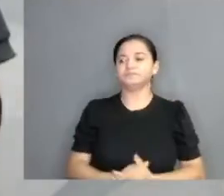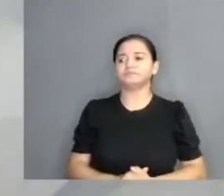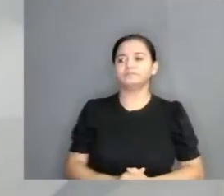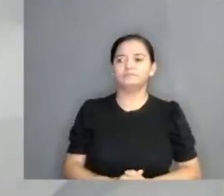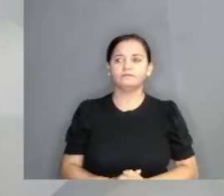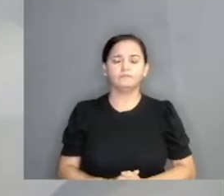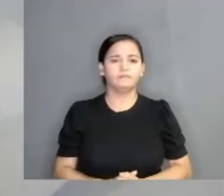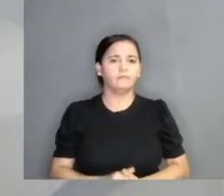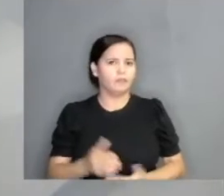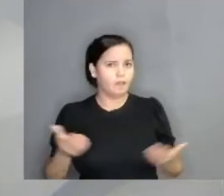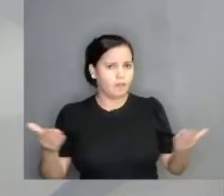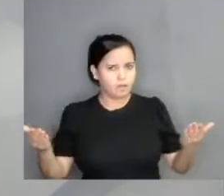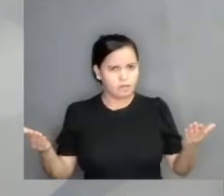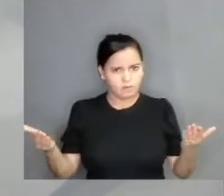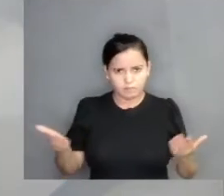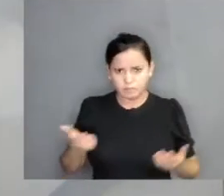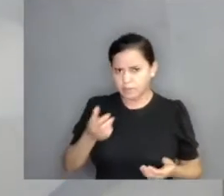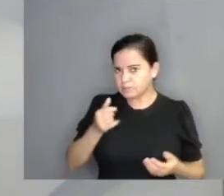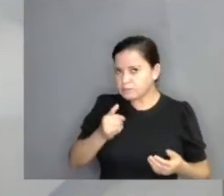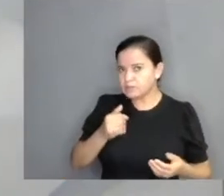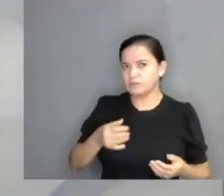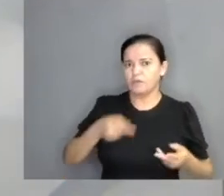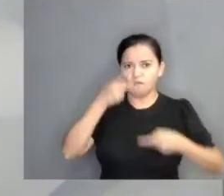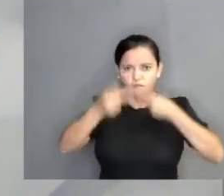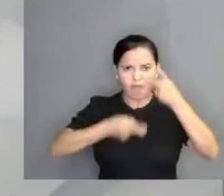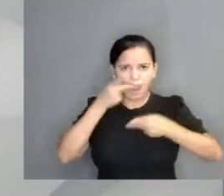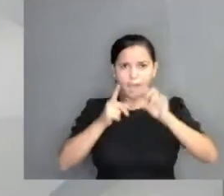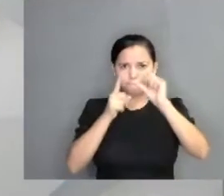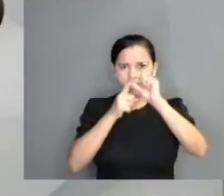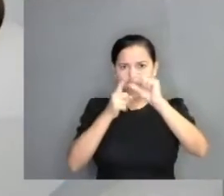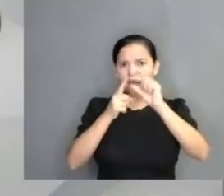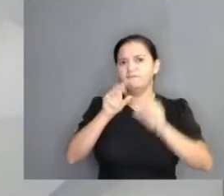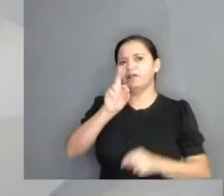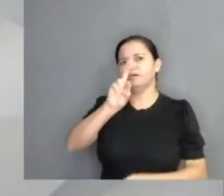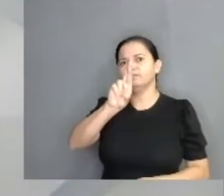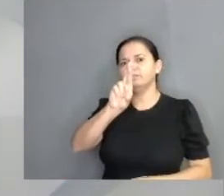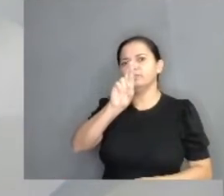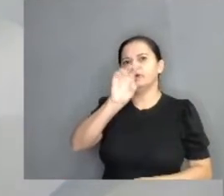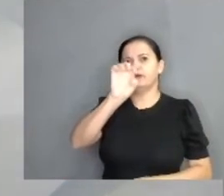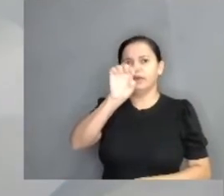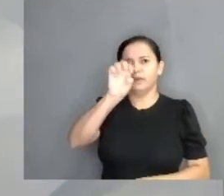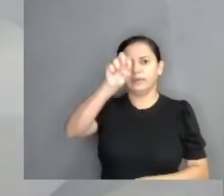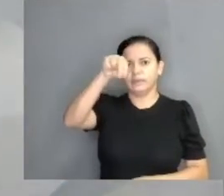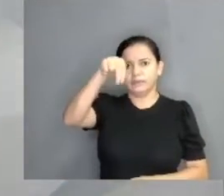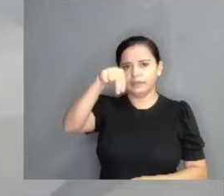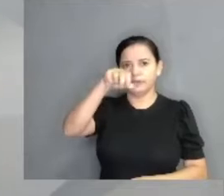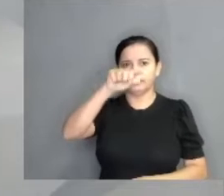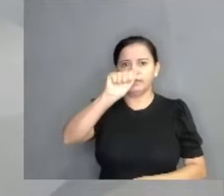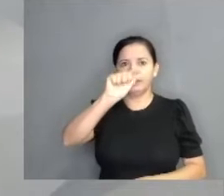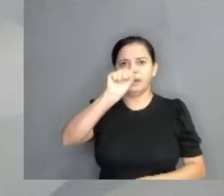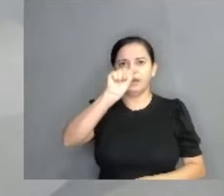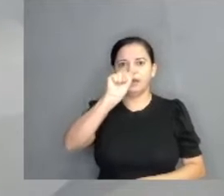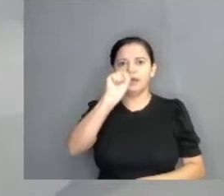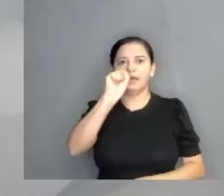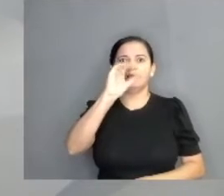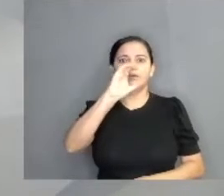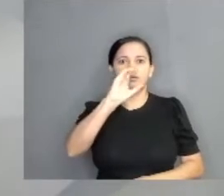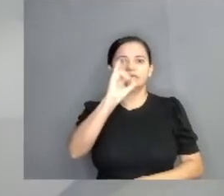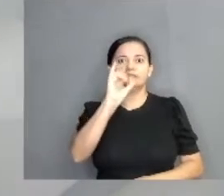Bom, se eu estou falando de renascimento, né, de uma cultura que estaria